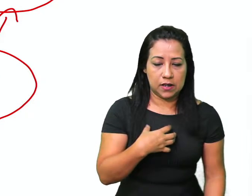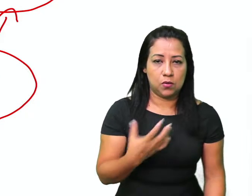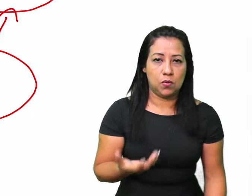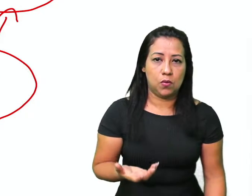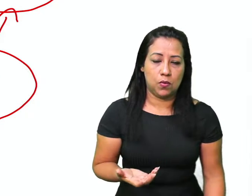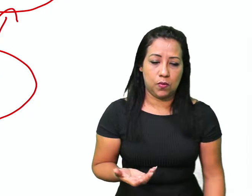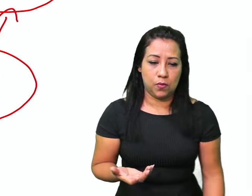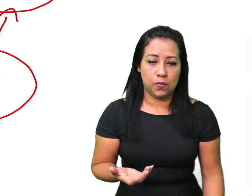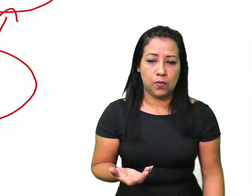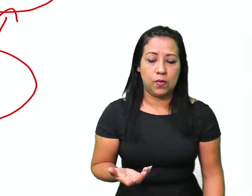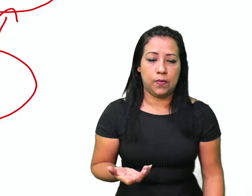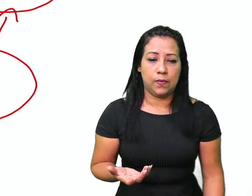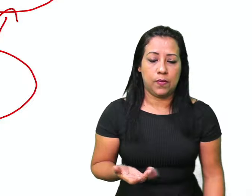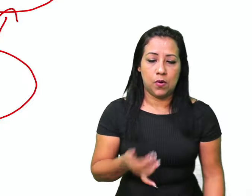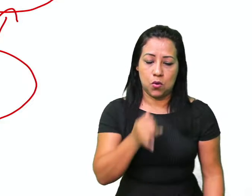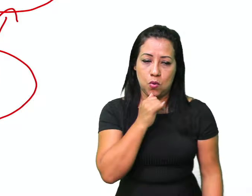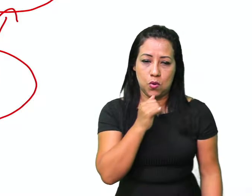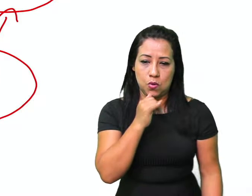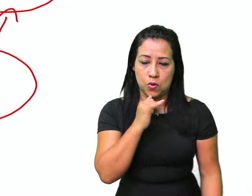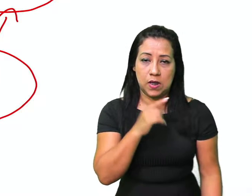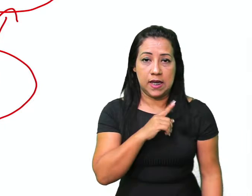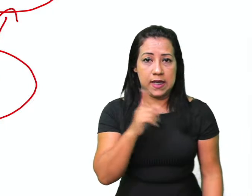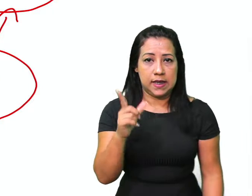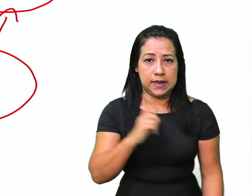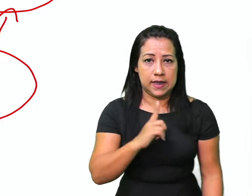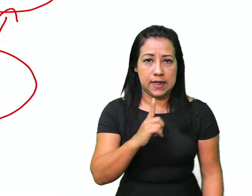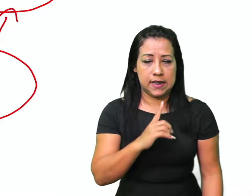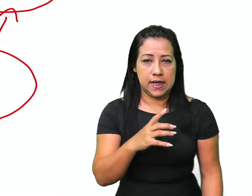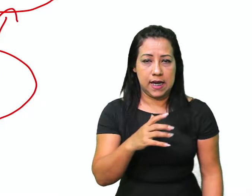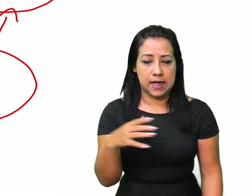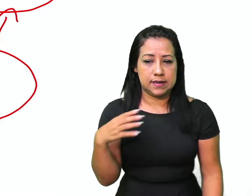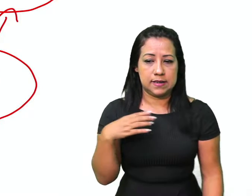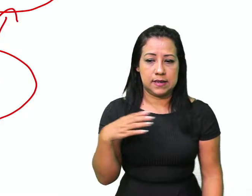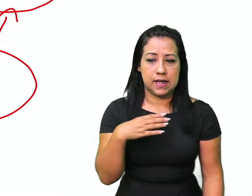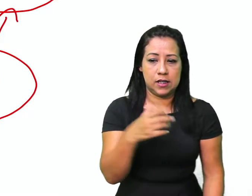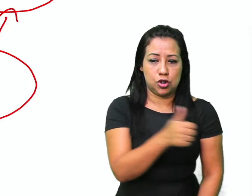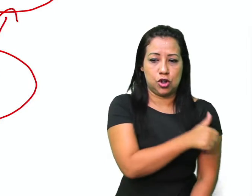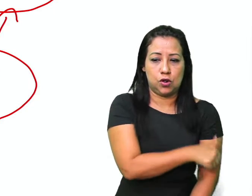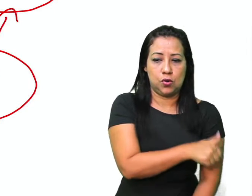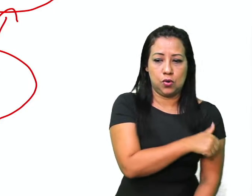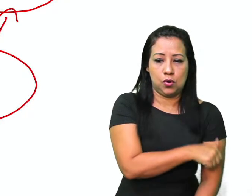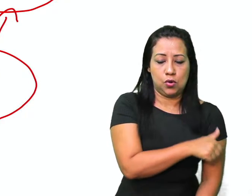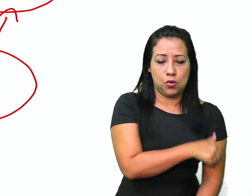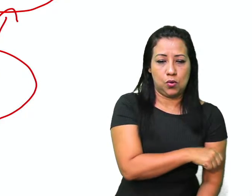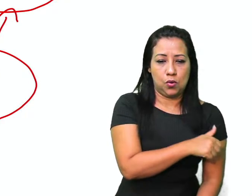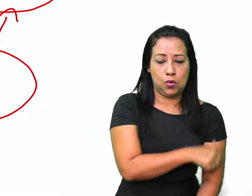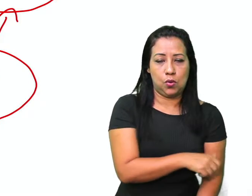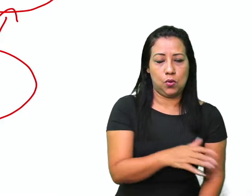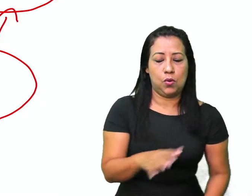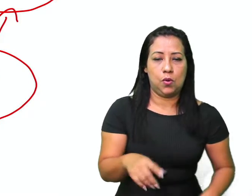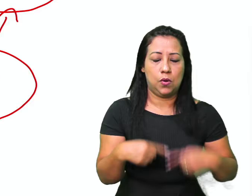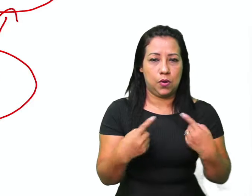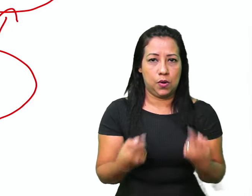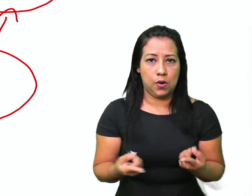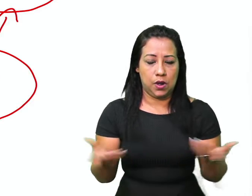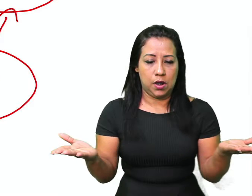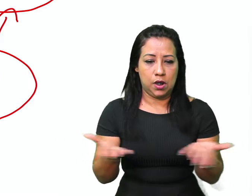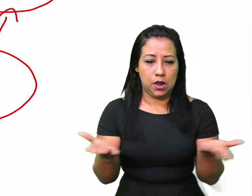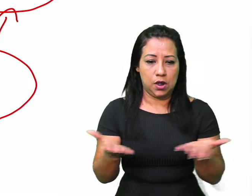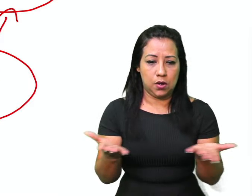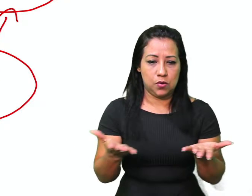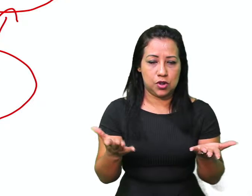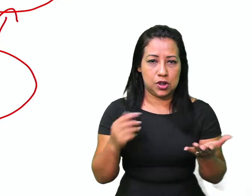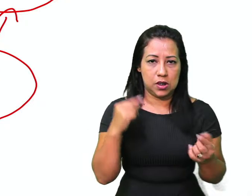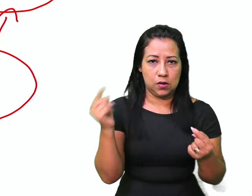a cidade do Rio de Janeiro e hoje que tem uma função administrativa é a cidade de